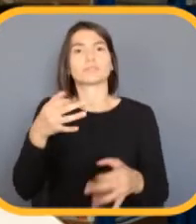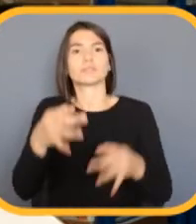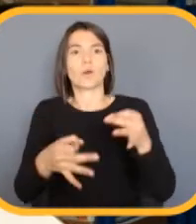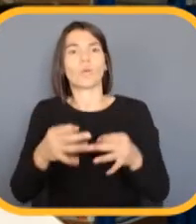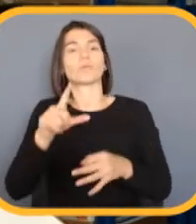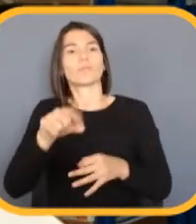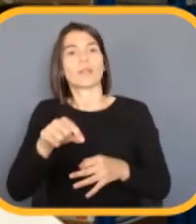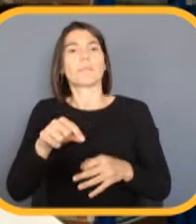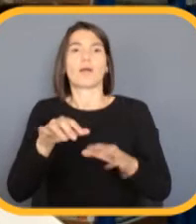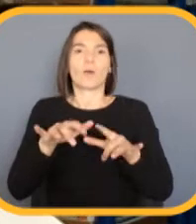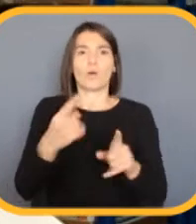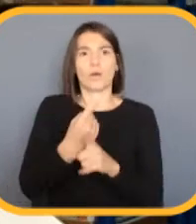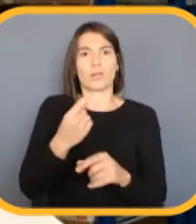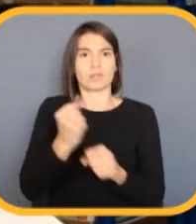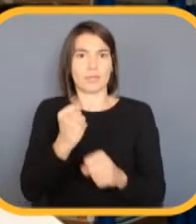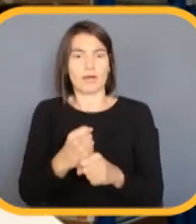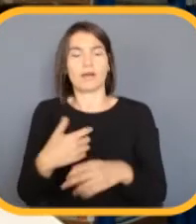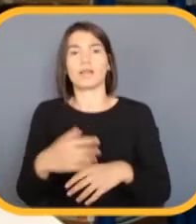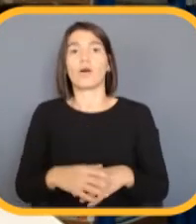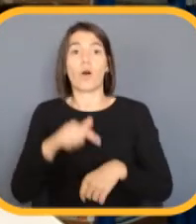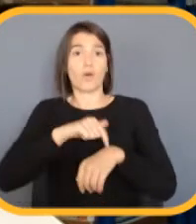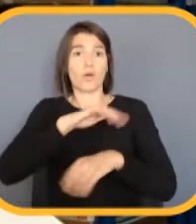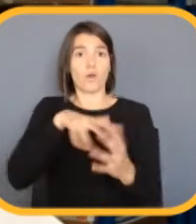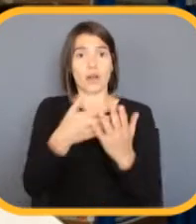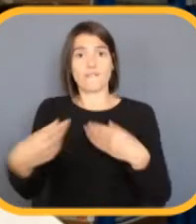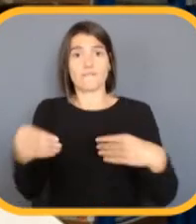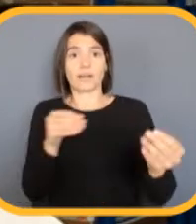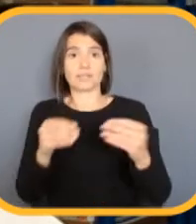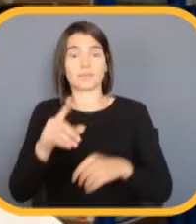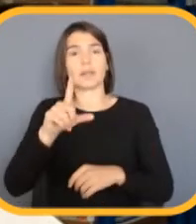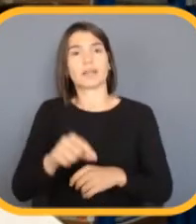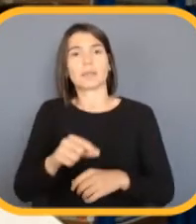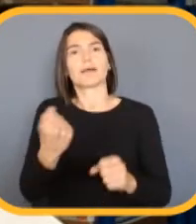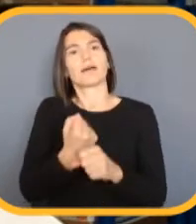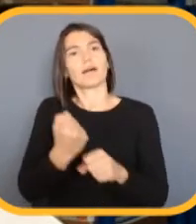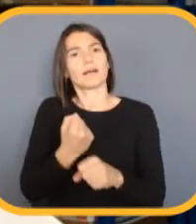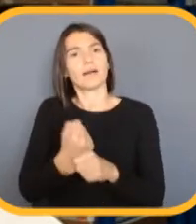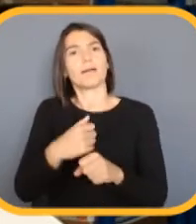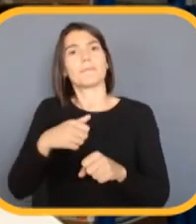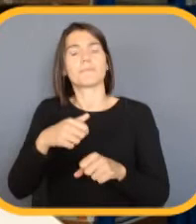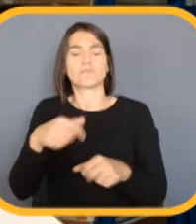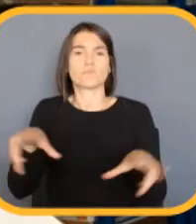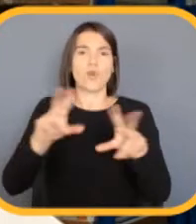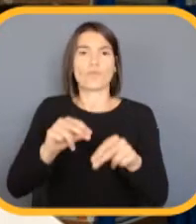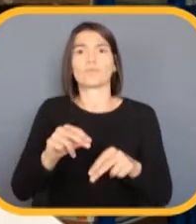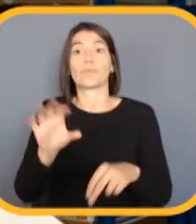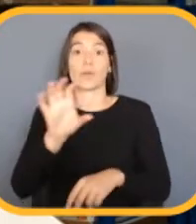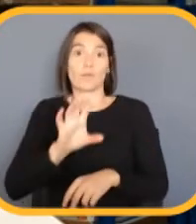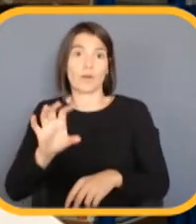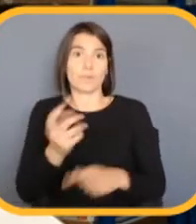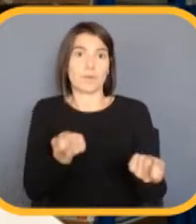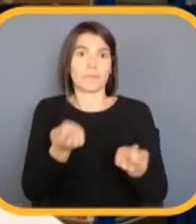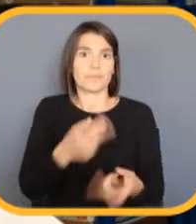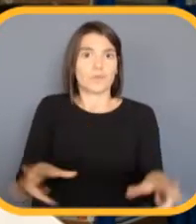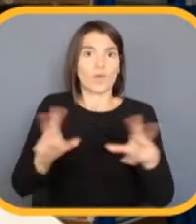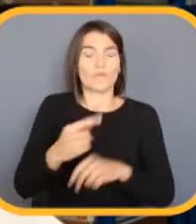e digitalização do trabalho, pela flexibilidade nos horários e pelos novos espaços laborais. Apesar da forte